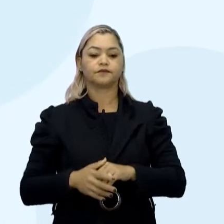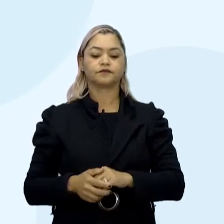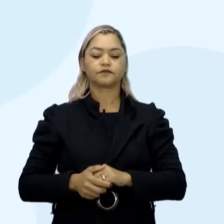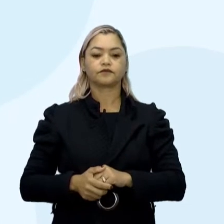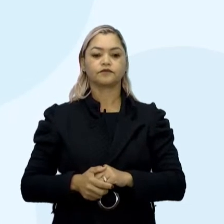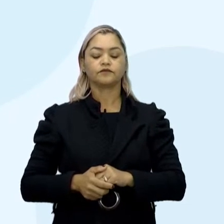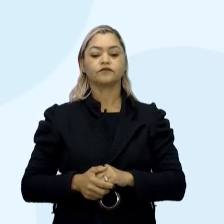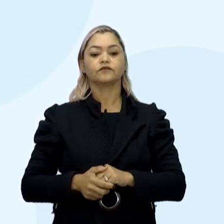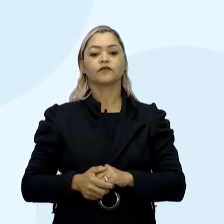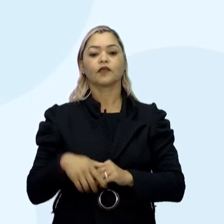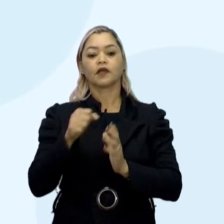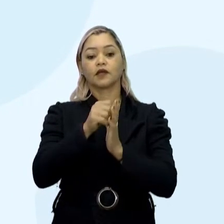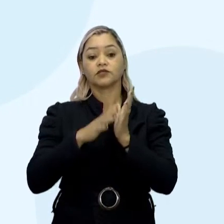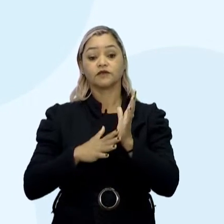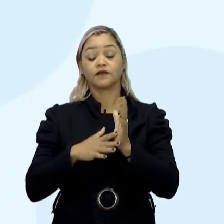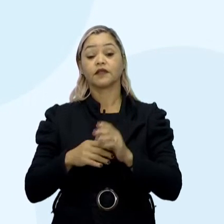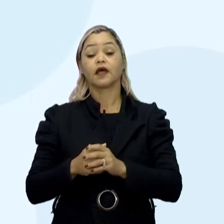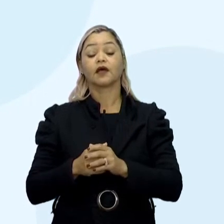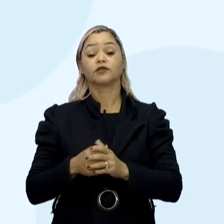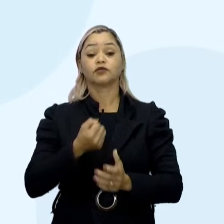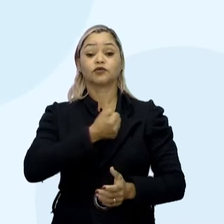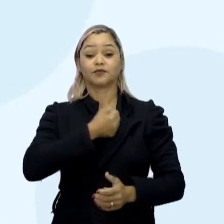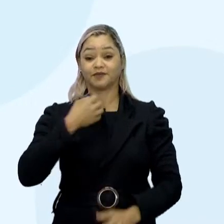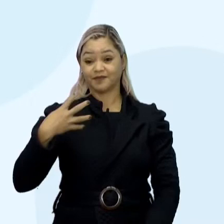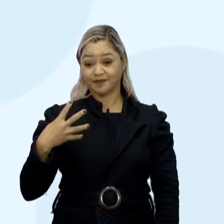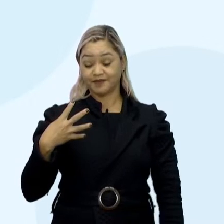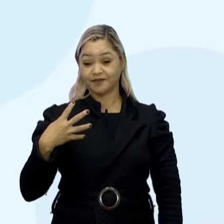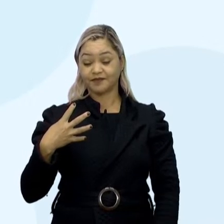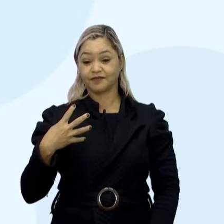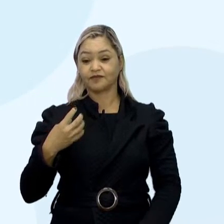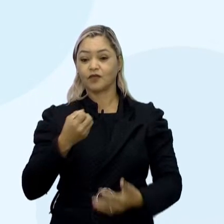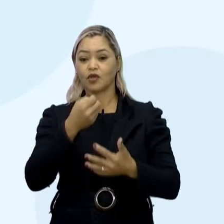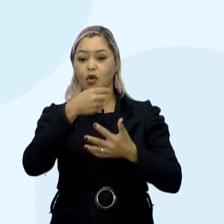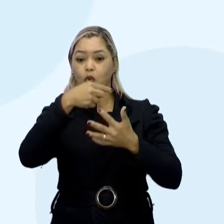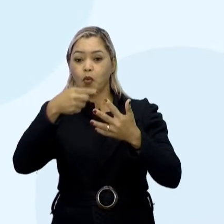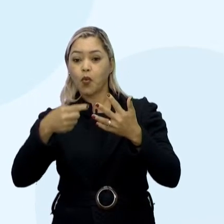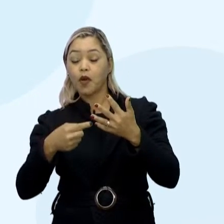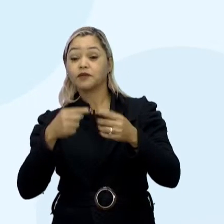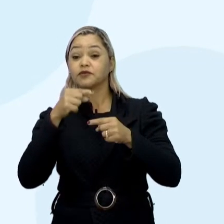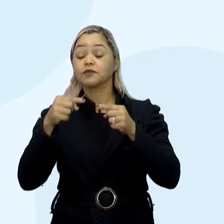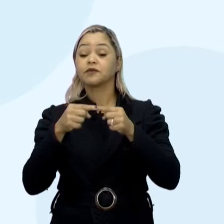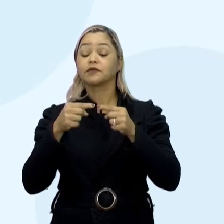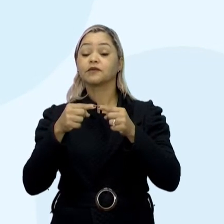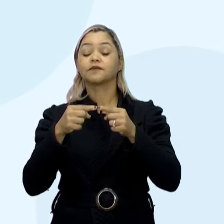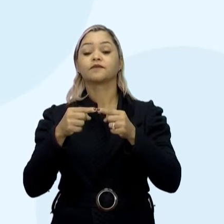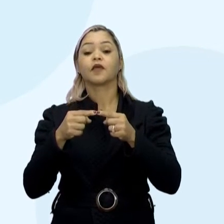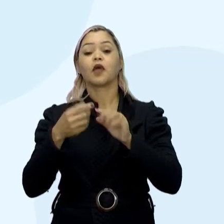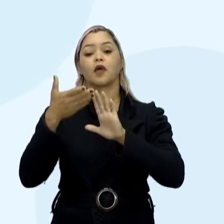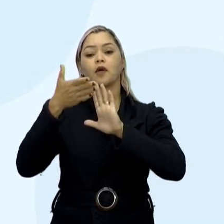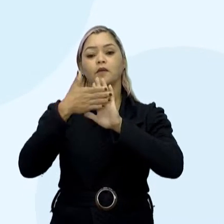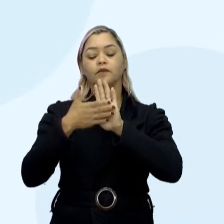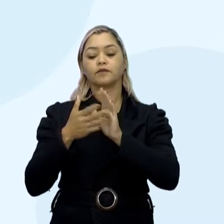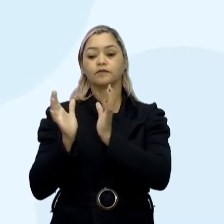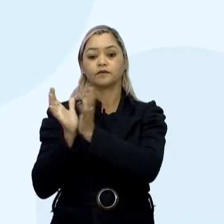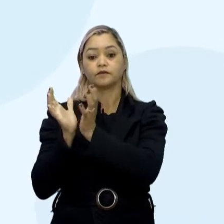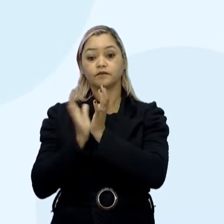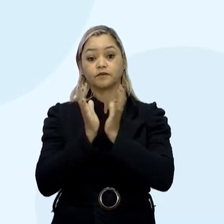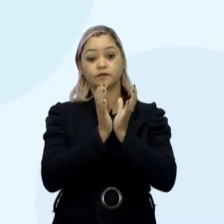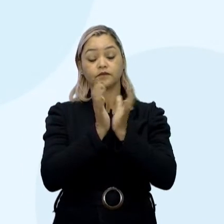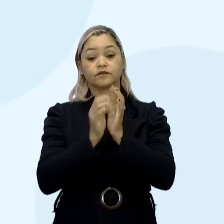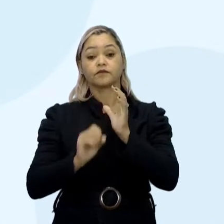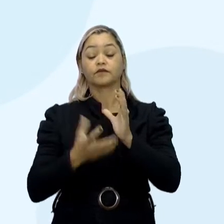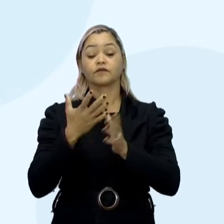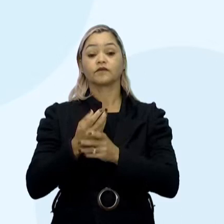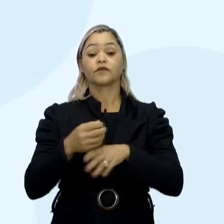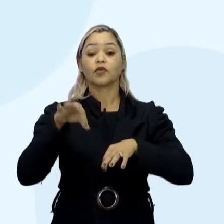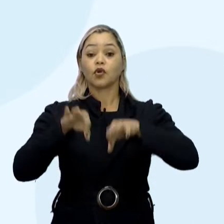número 4. Quais os objetivos? Propor em grupos a realização de